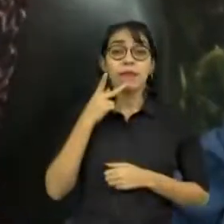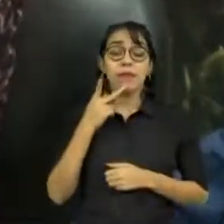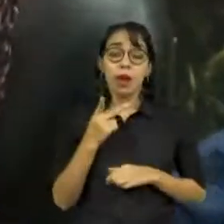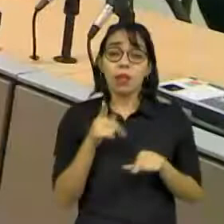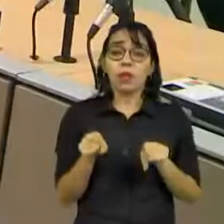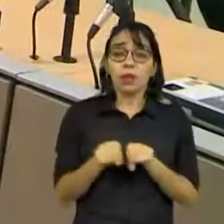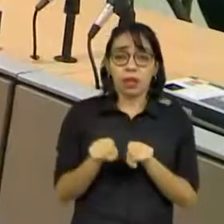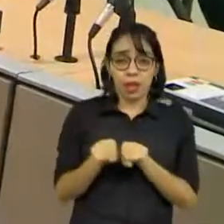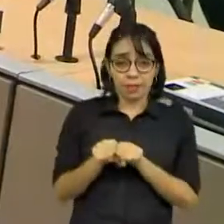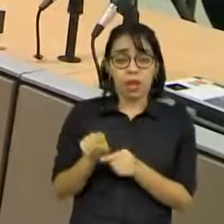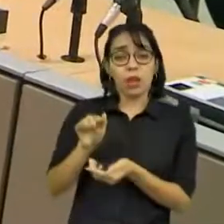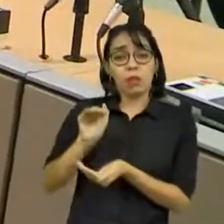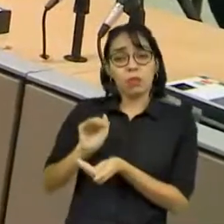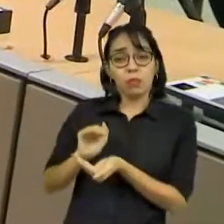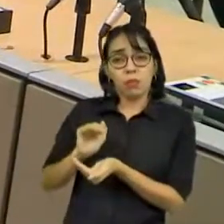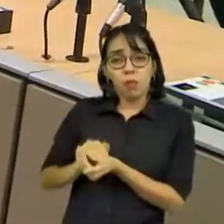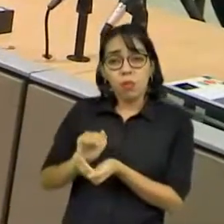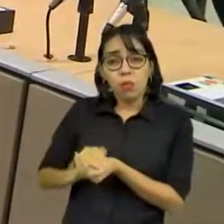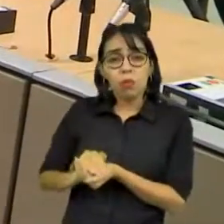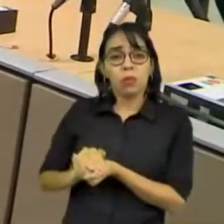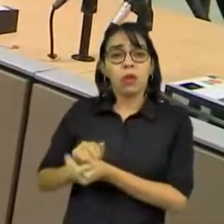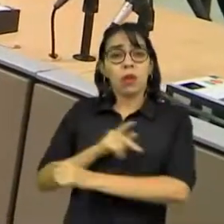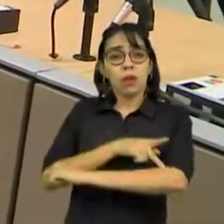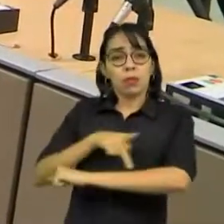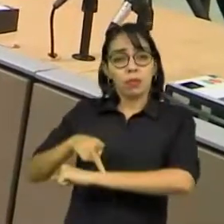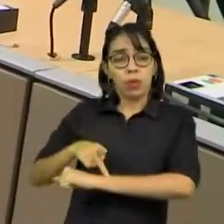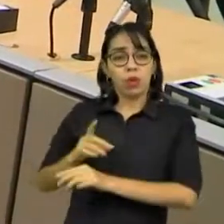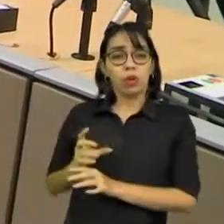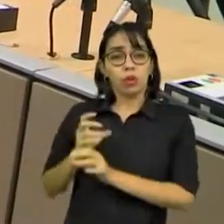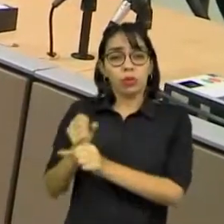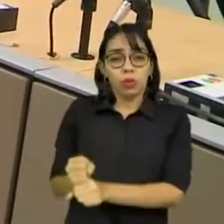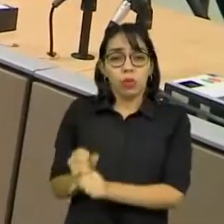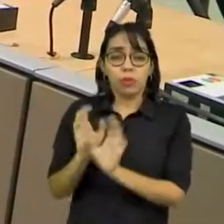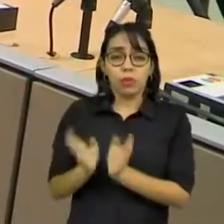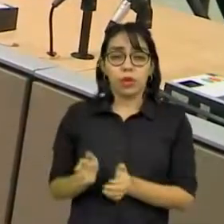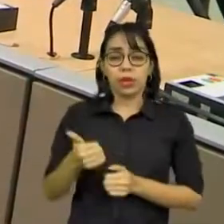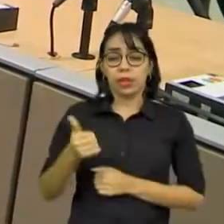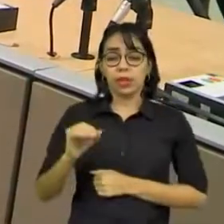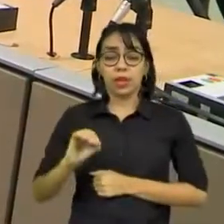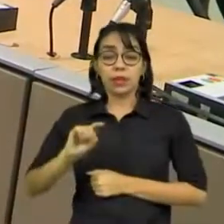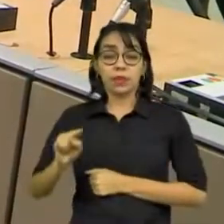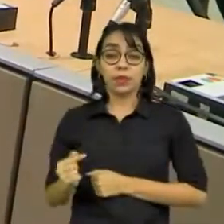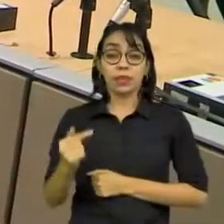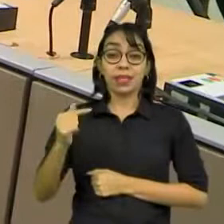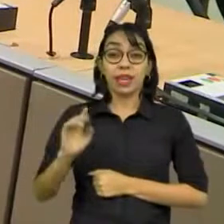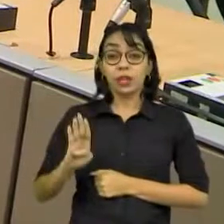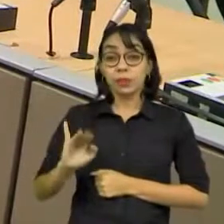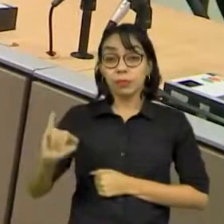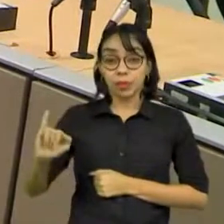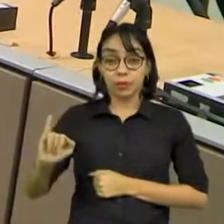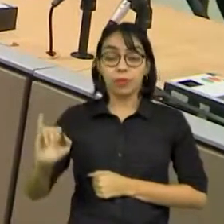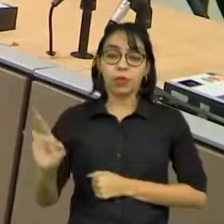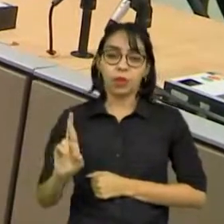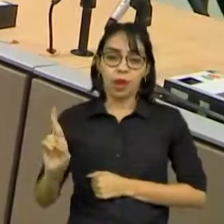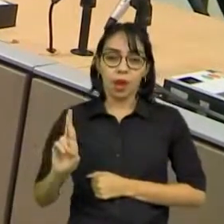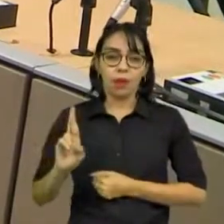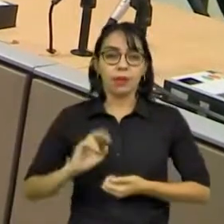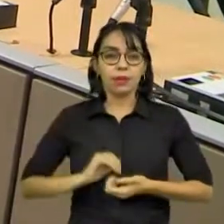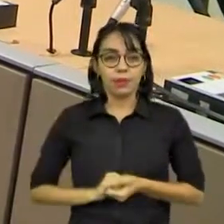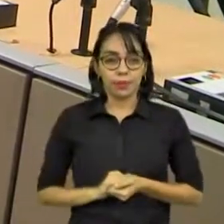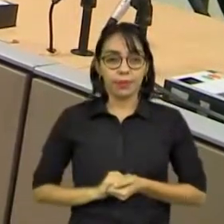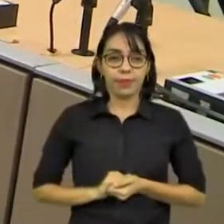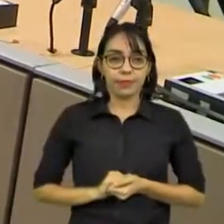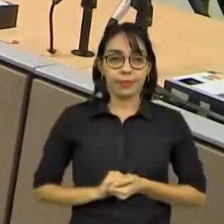líquidas totais chegaram aproximadamente a 10,7 bilhões de reais, 16% acima do